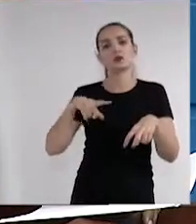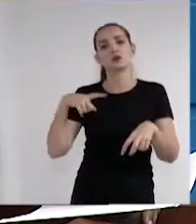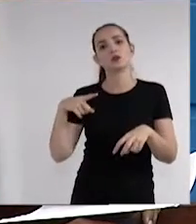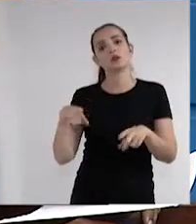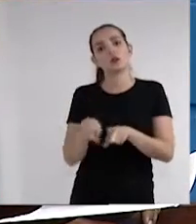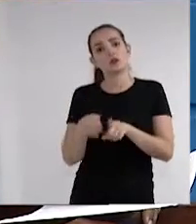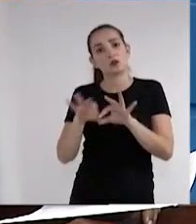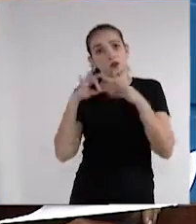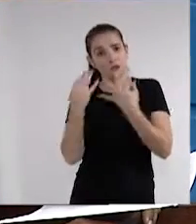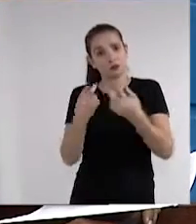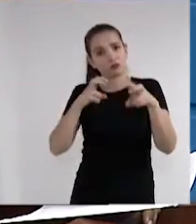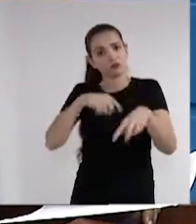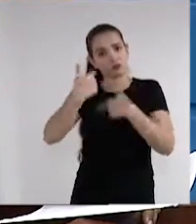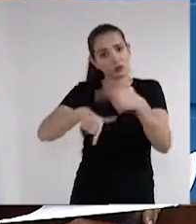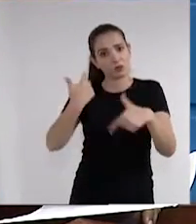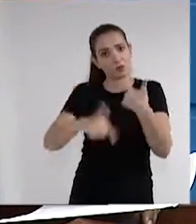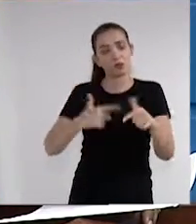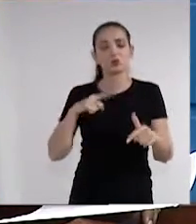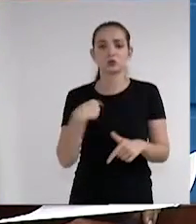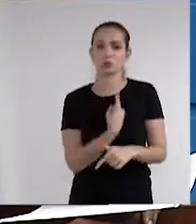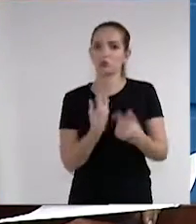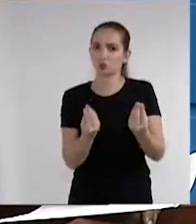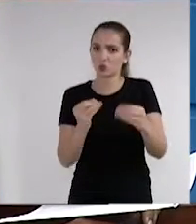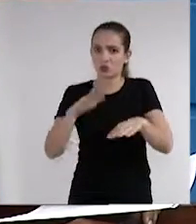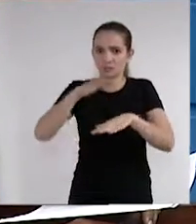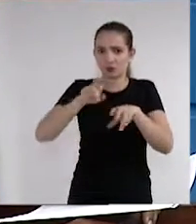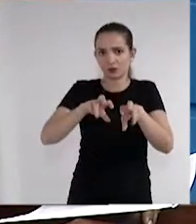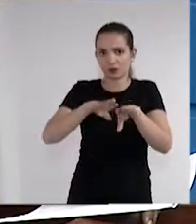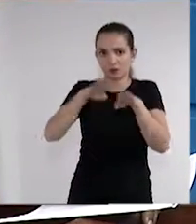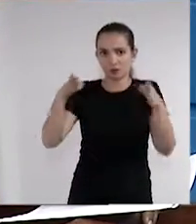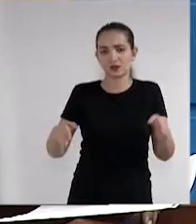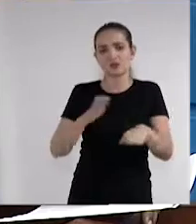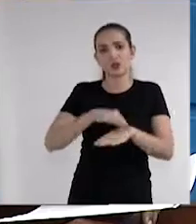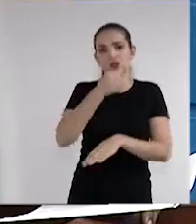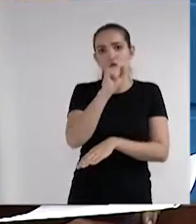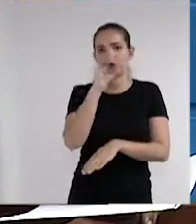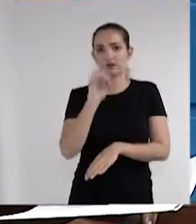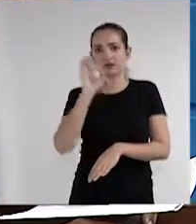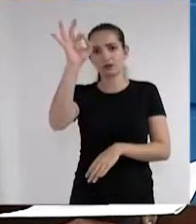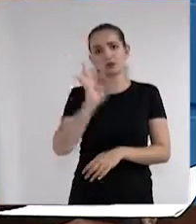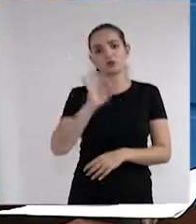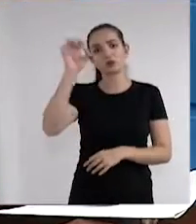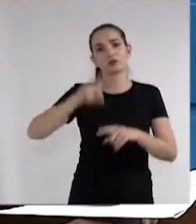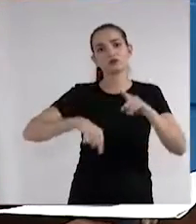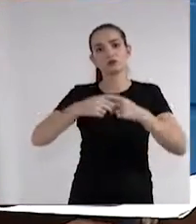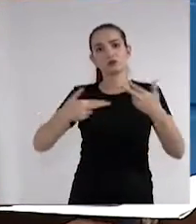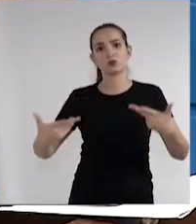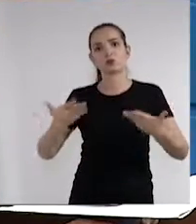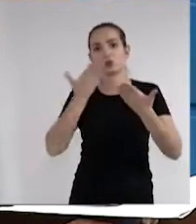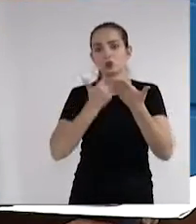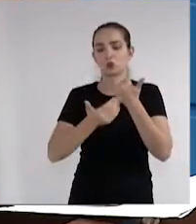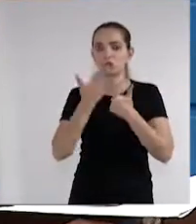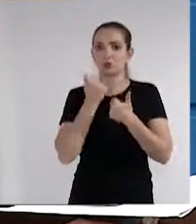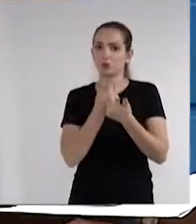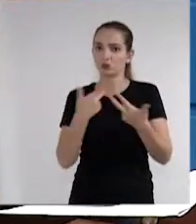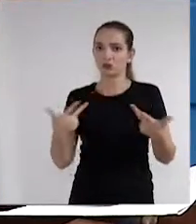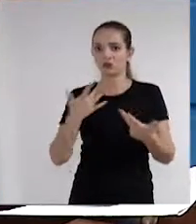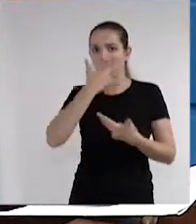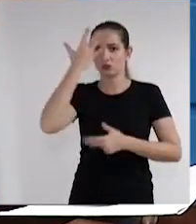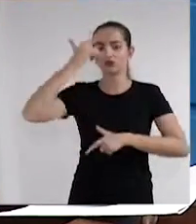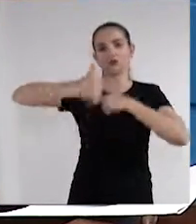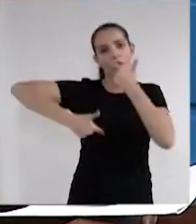gente consegue efetivamente colocar na mesa 80% dos produtos que são consumidos